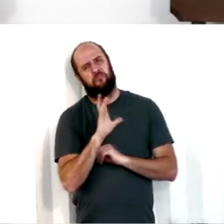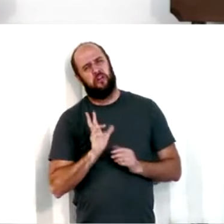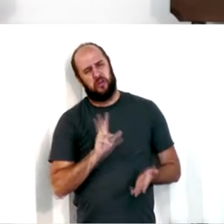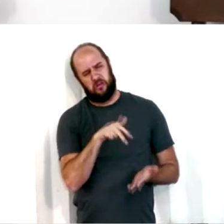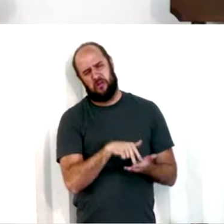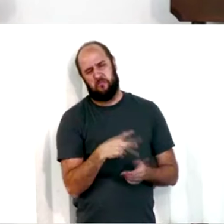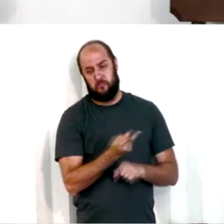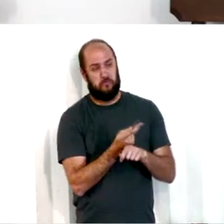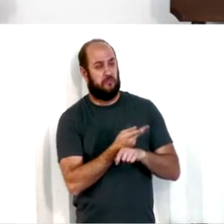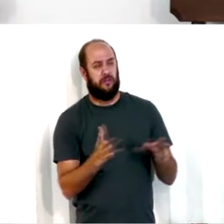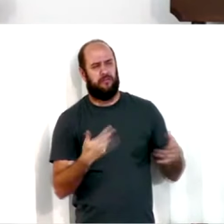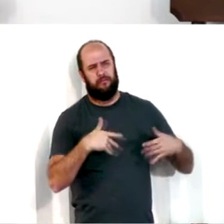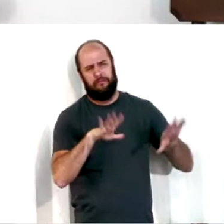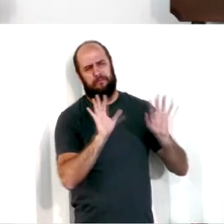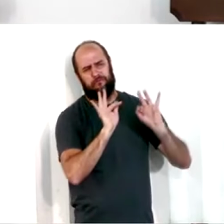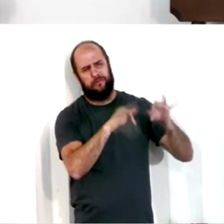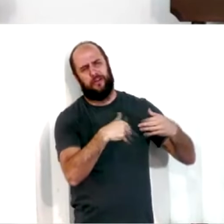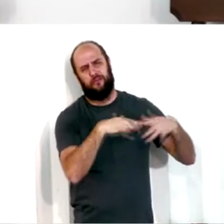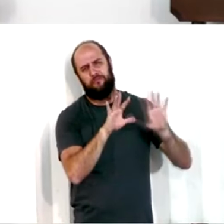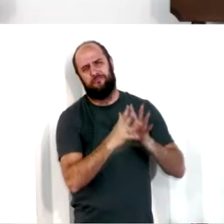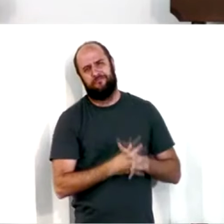até que é legal, vamos ver o que vai dar, né?